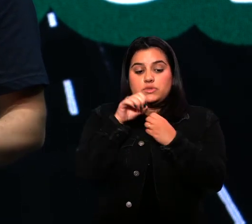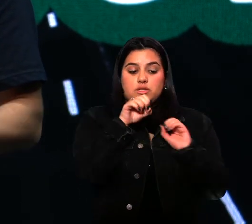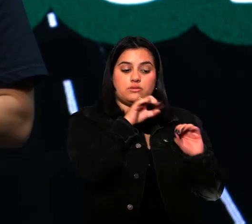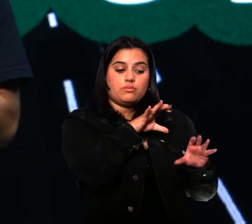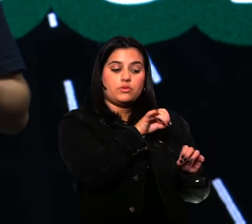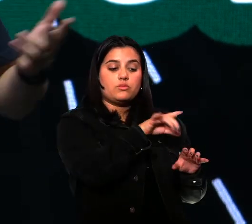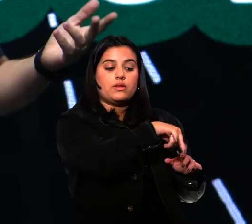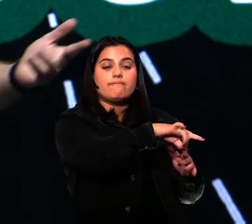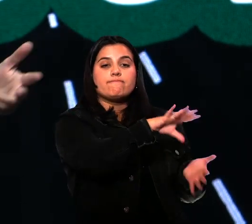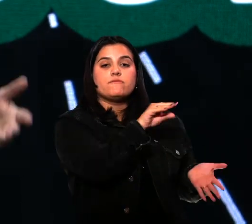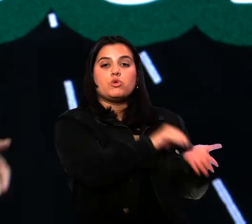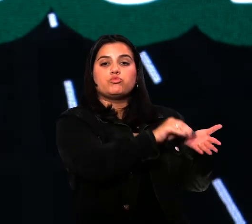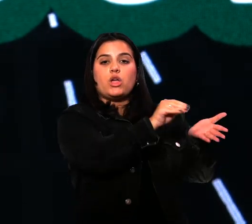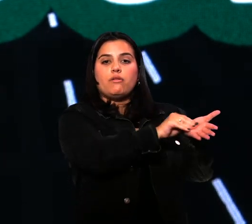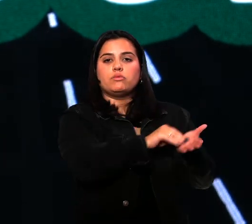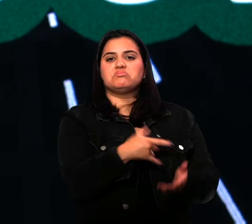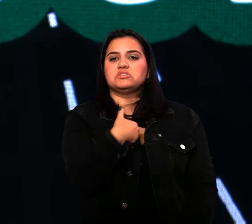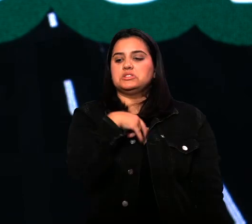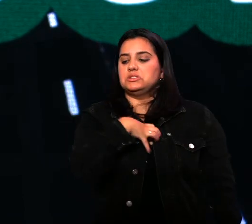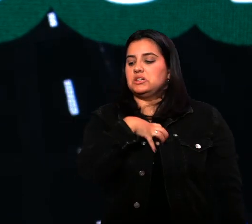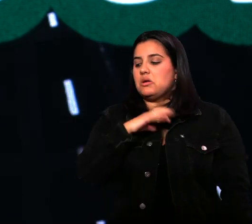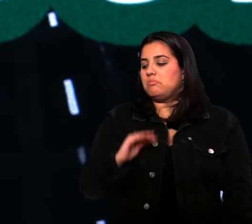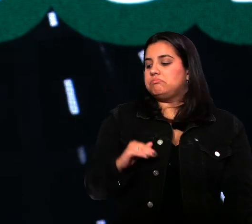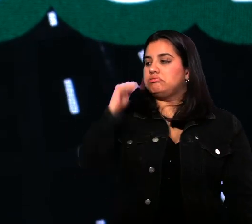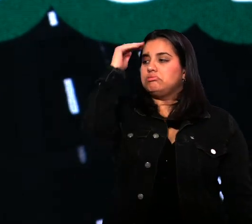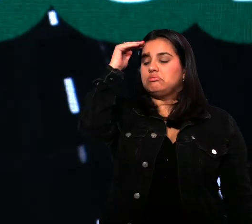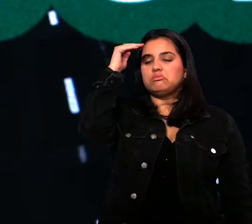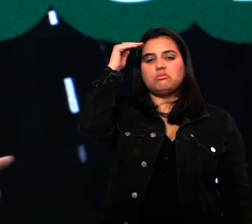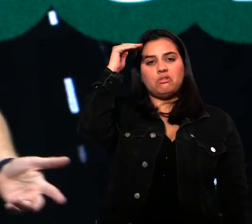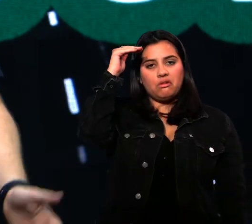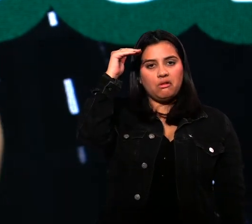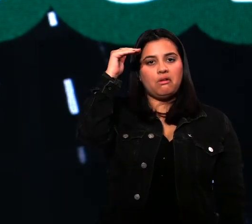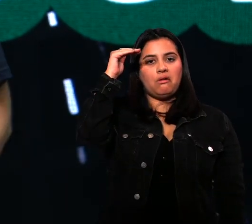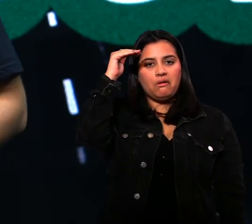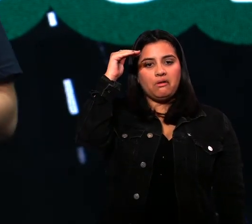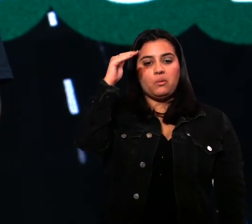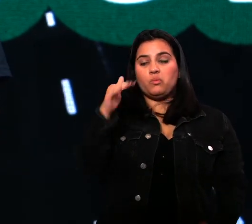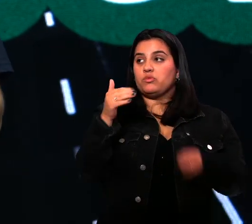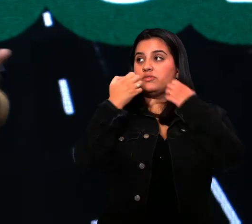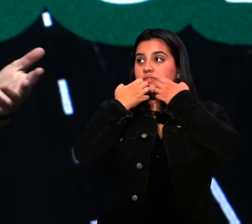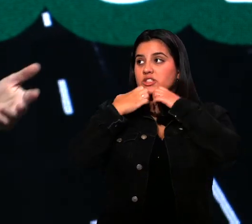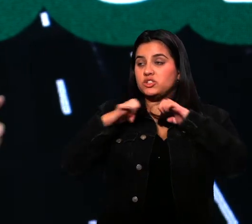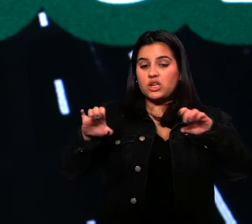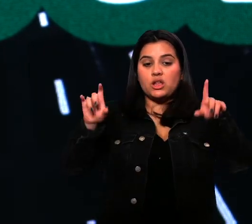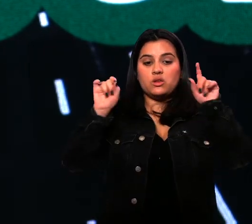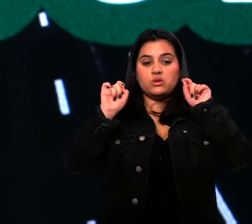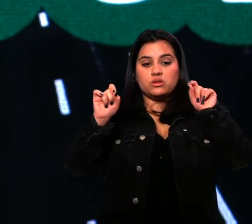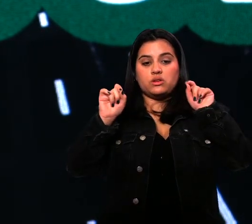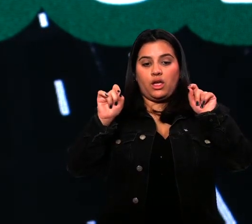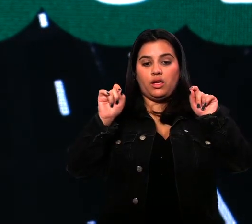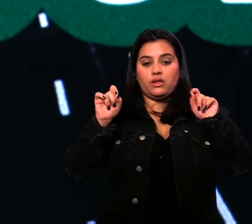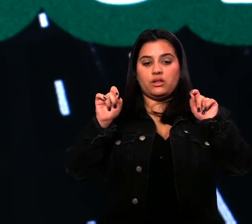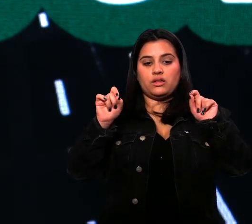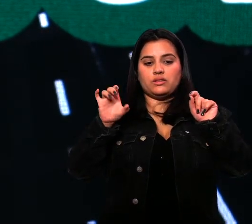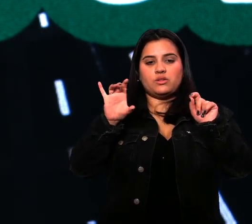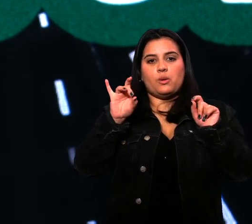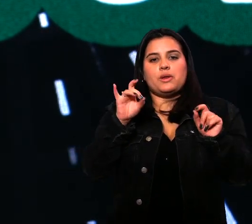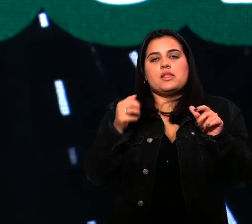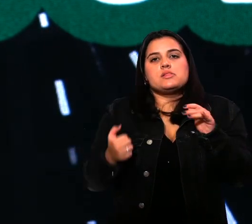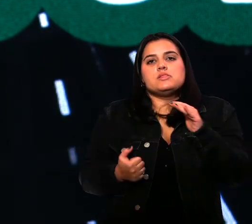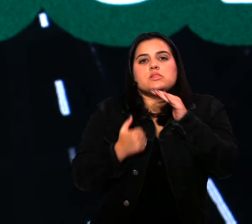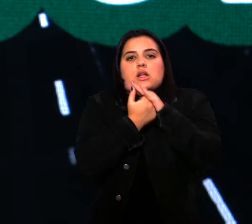vezes. Um sentimento de superioridade de alguns pairava sobre a igreja de Corinto. O evangelho de Jesus nunca foi sobre saciar, mas